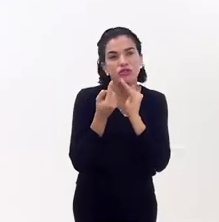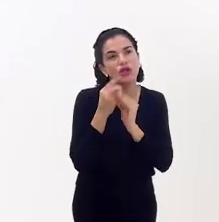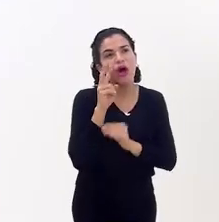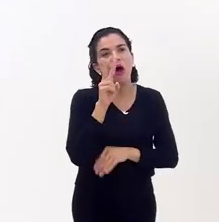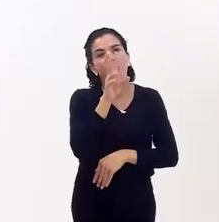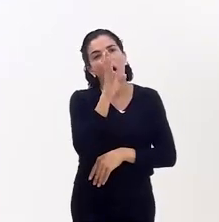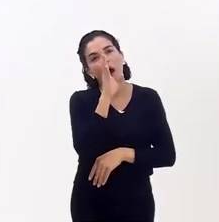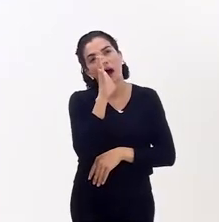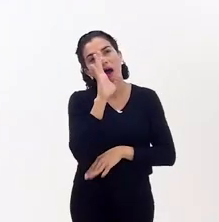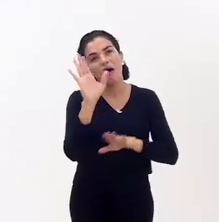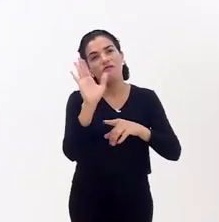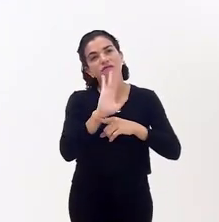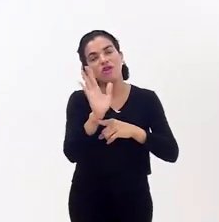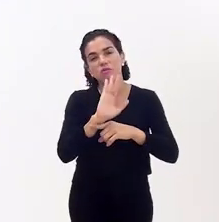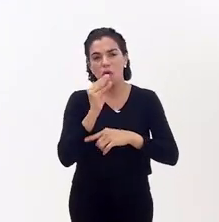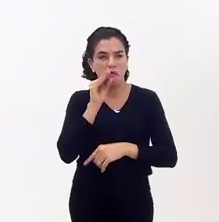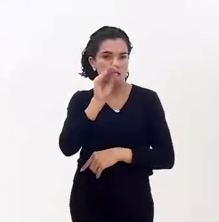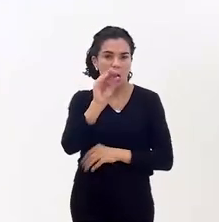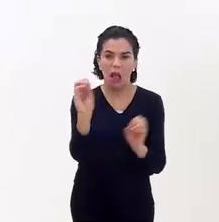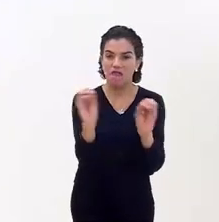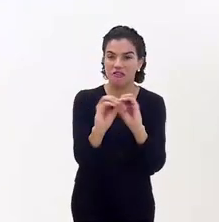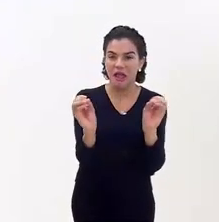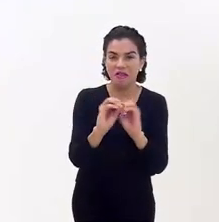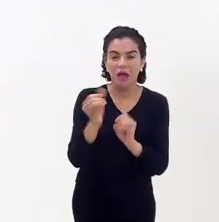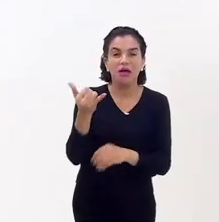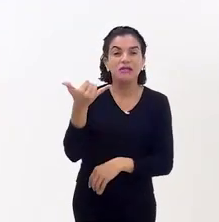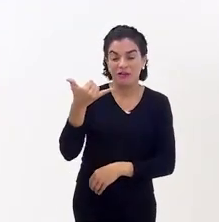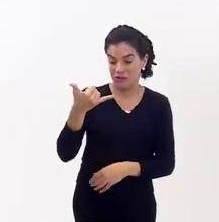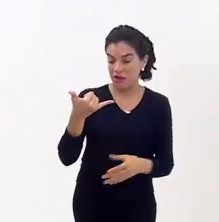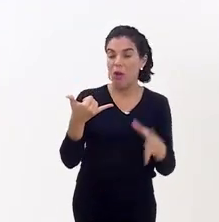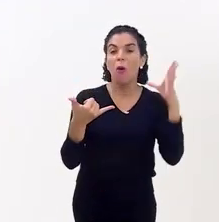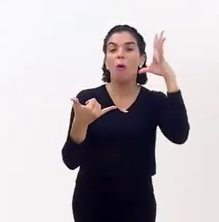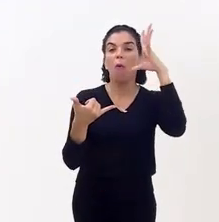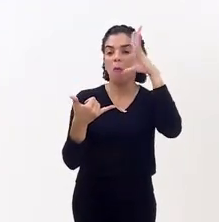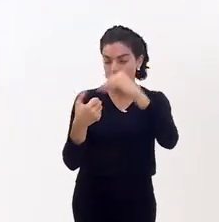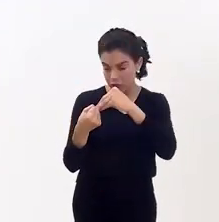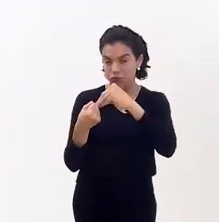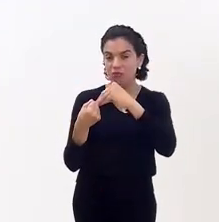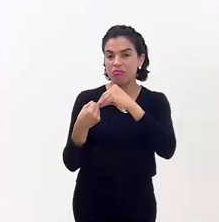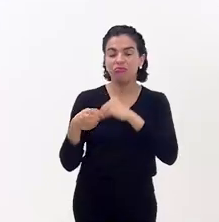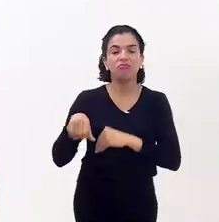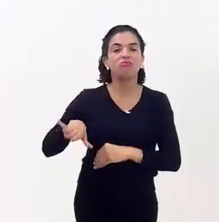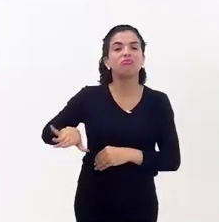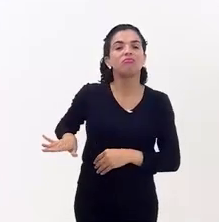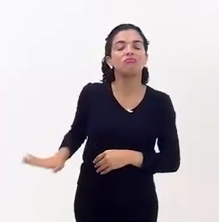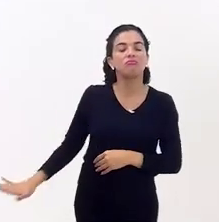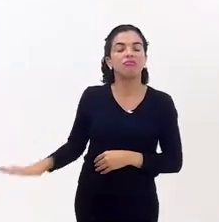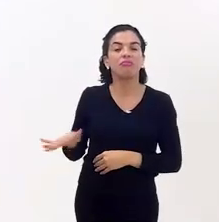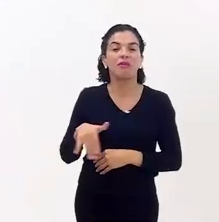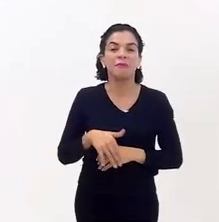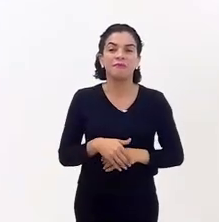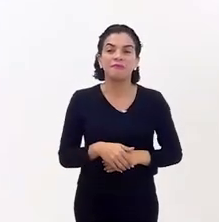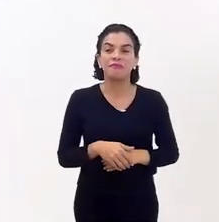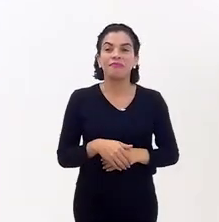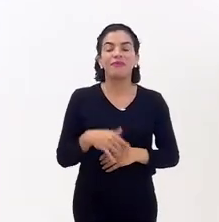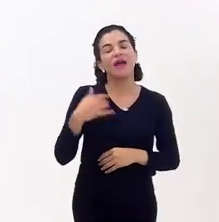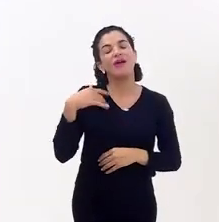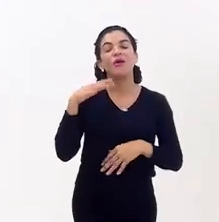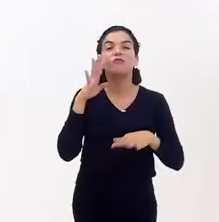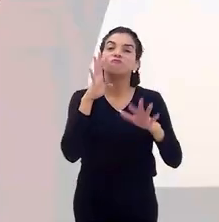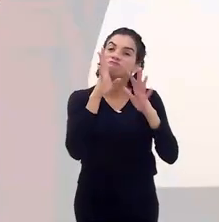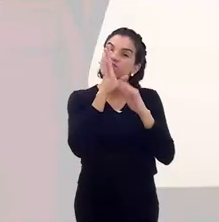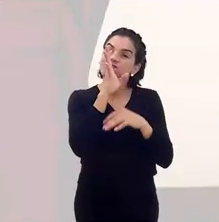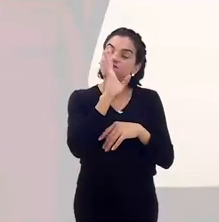literalmente só vendo filme, eu não falava. Eu desliguei o telefone, eu não queria falar. Eu sei que tinha muita gente que queria falar do